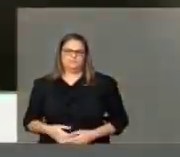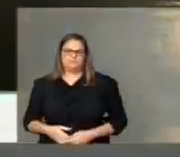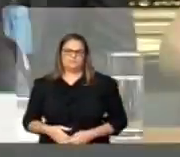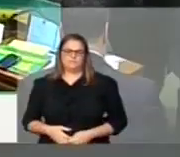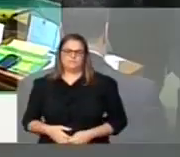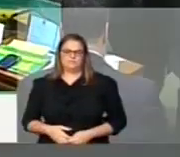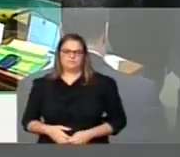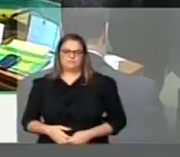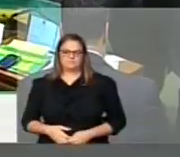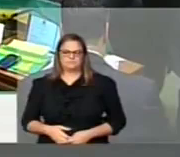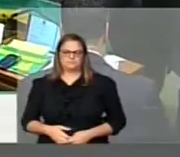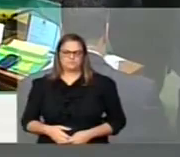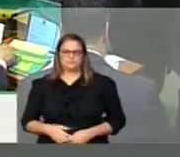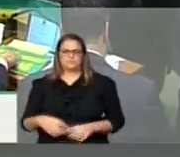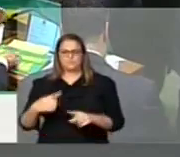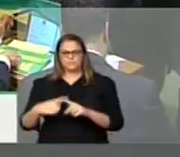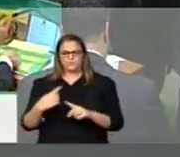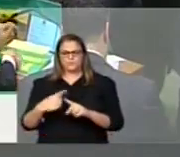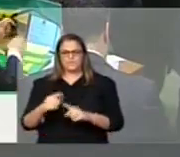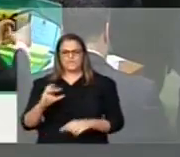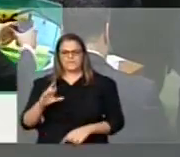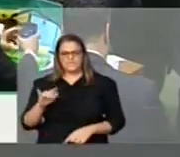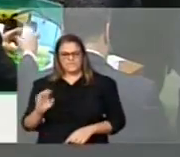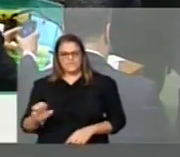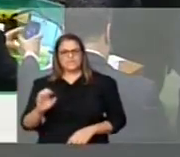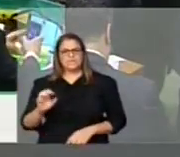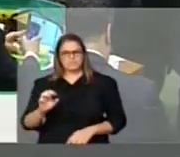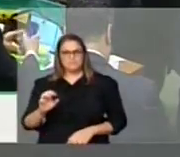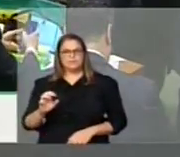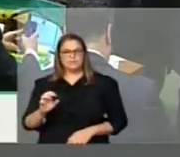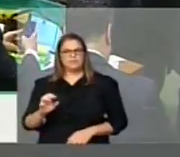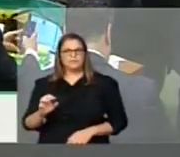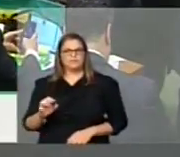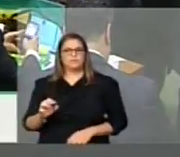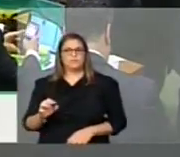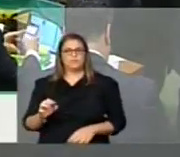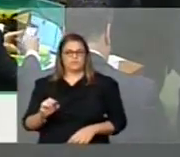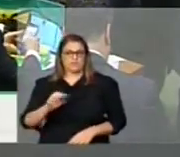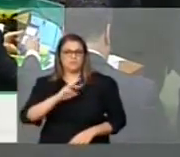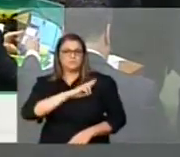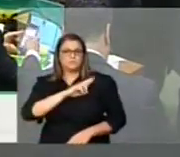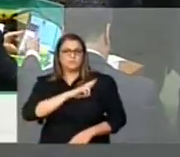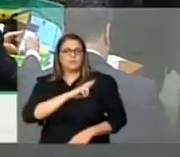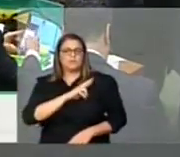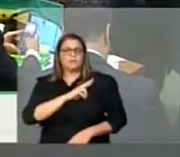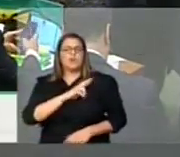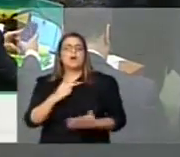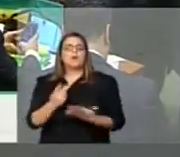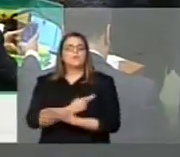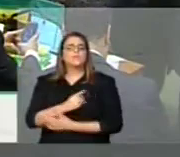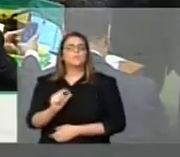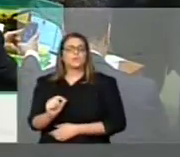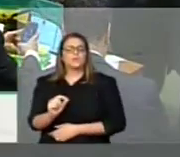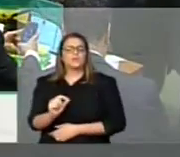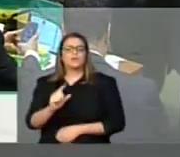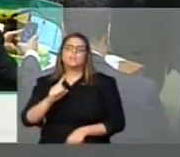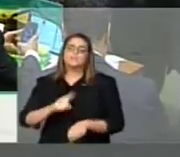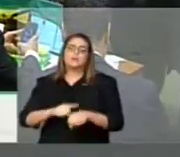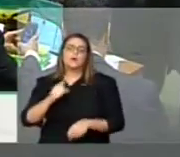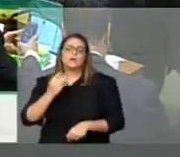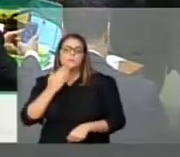Em primeiro lugar, porque o crime de responsabilidade, como já afirmado, é cometido no momento da abertura dos